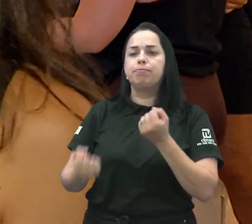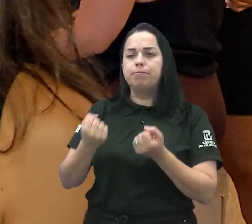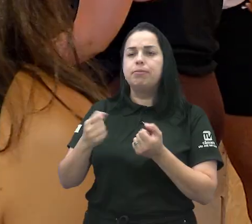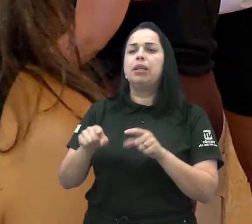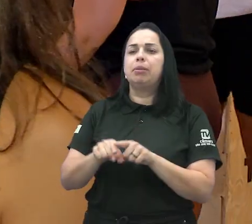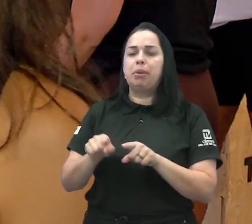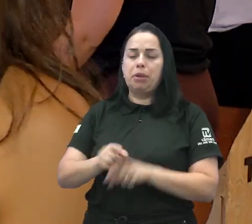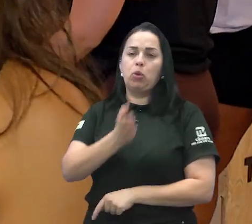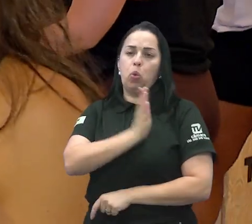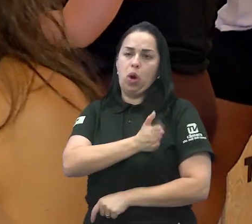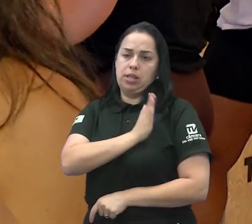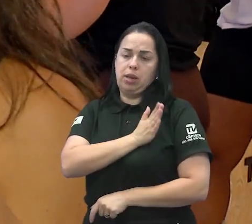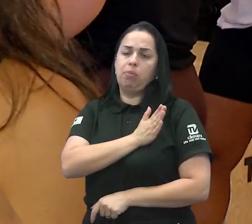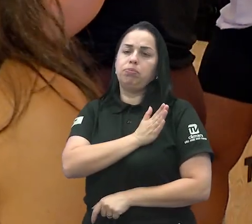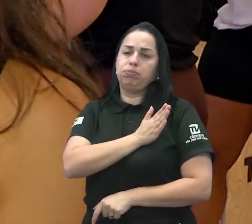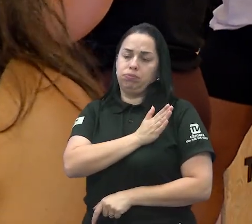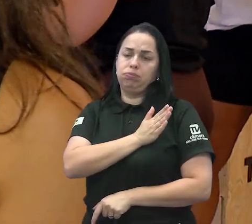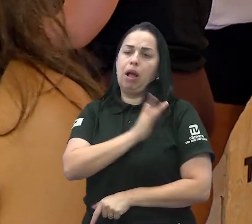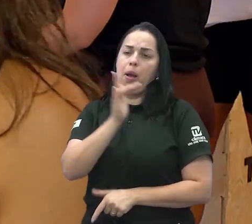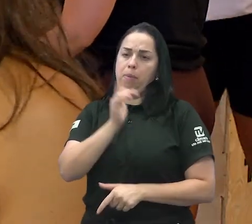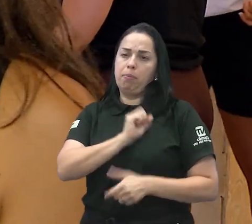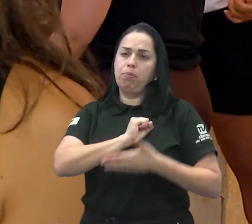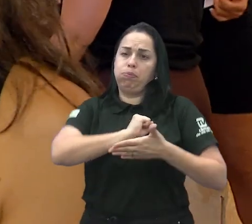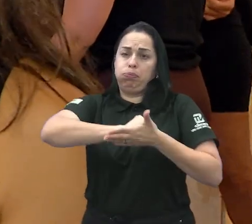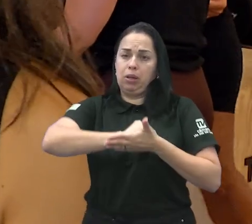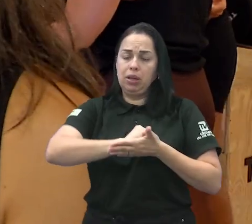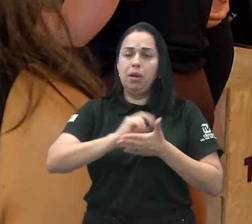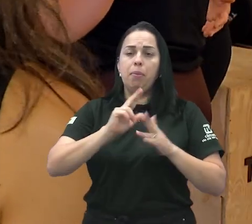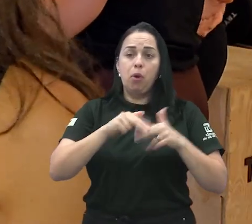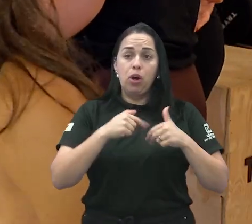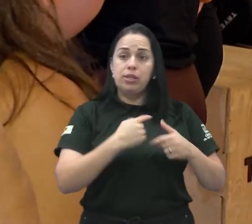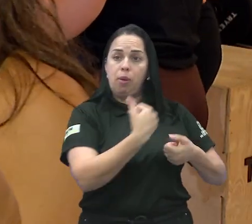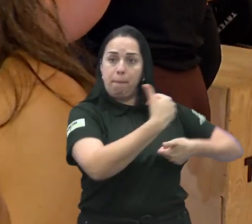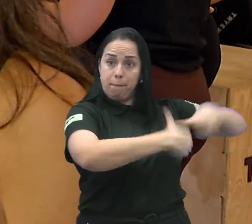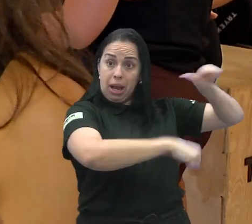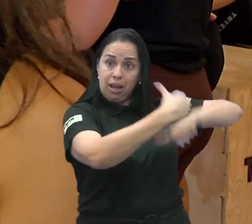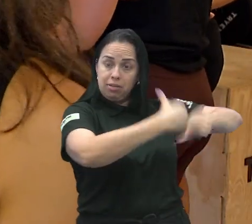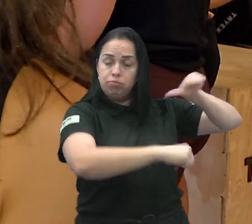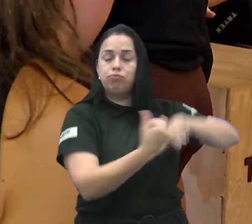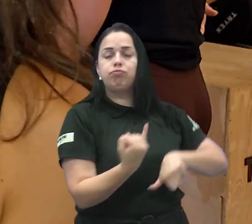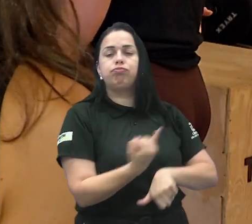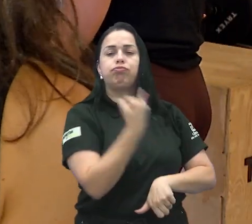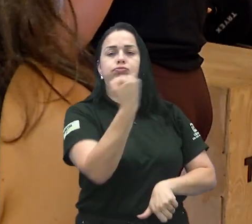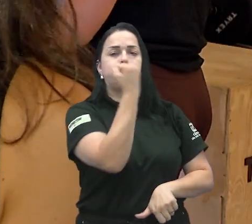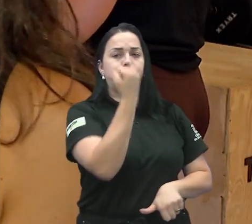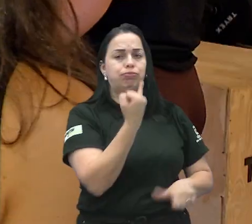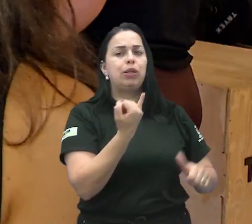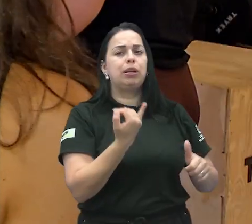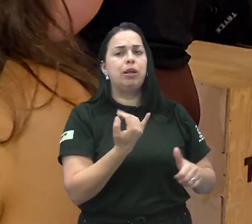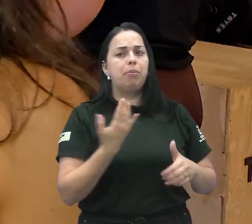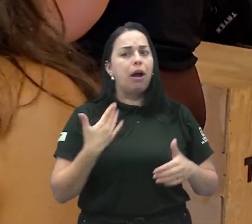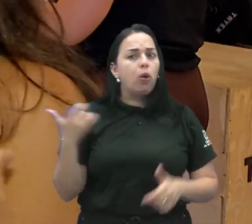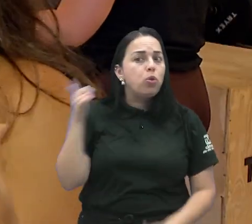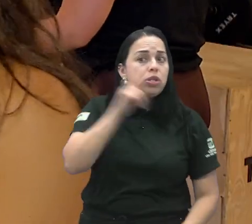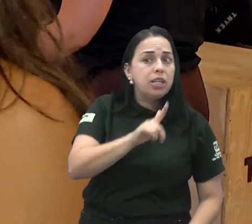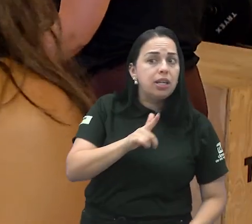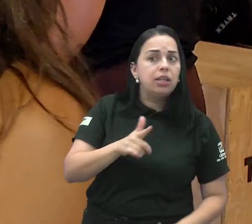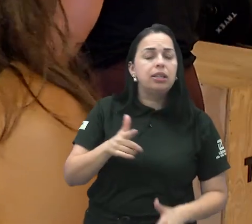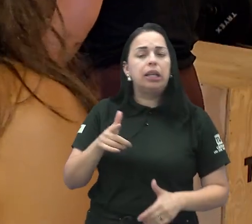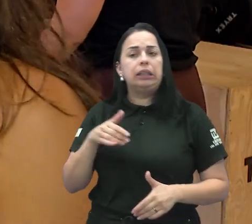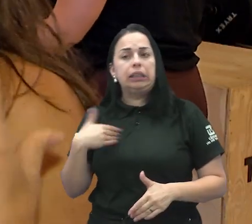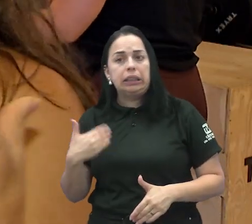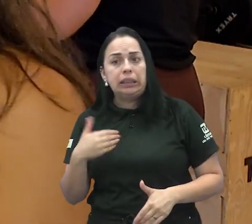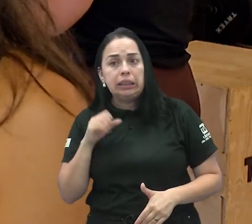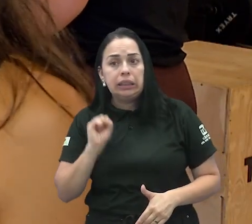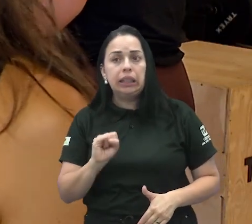doença coronariana. Então, essas pequenas avaliações, elas vão ser necessárias para a gente ver se você tem ou não um